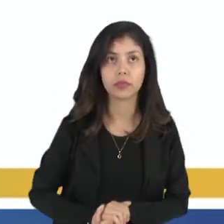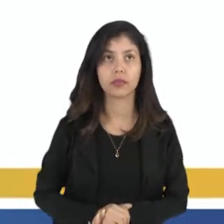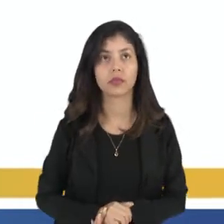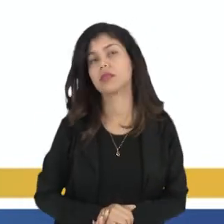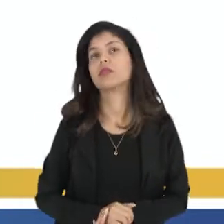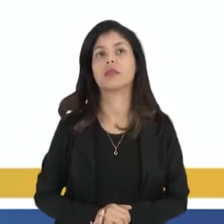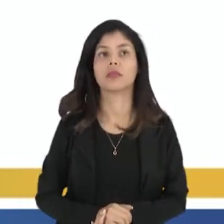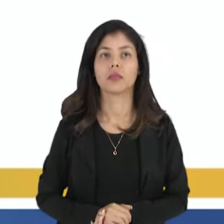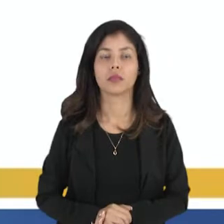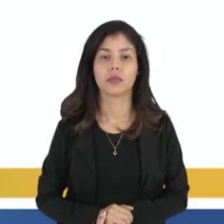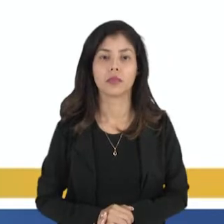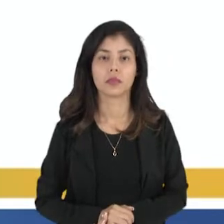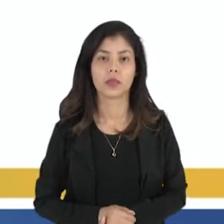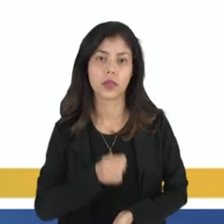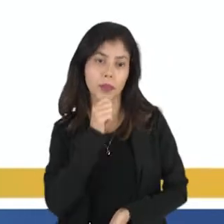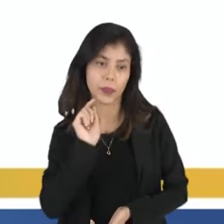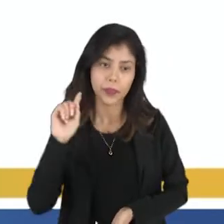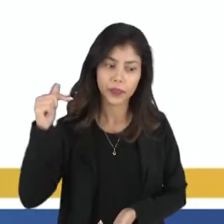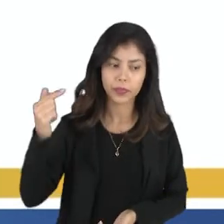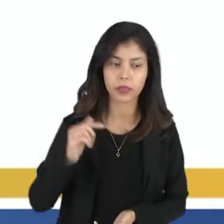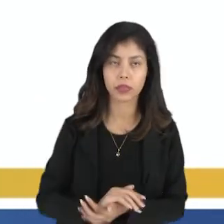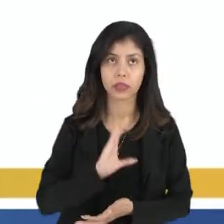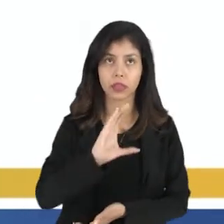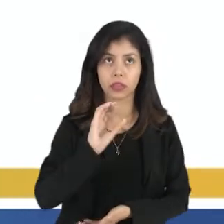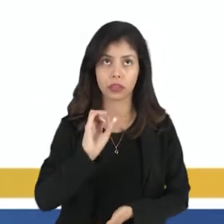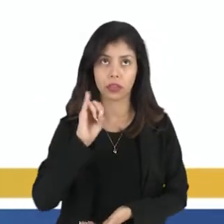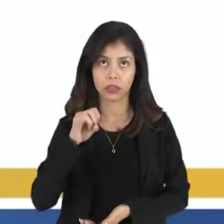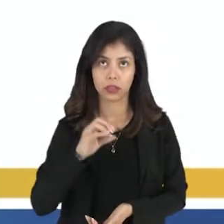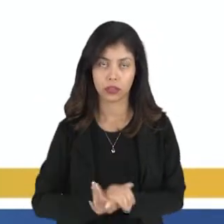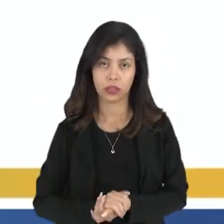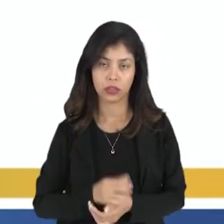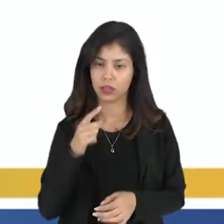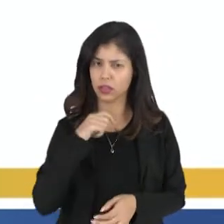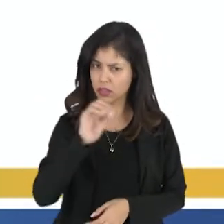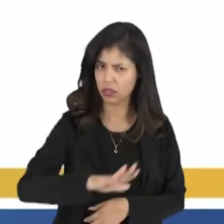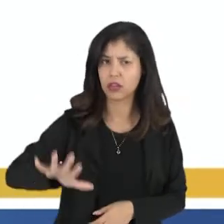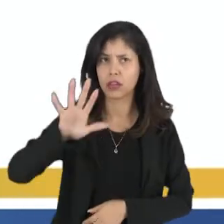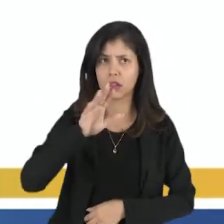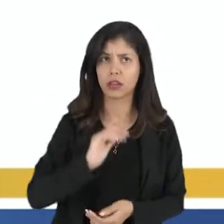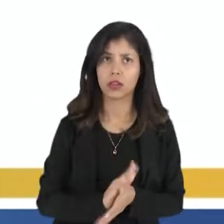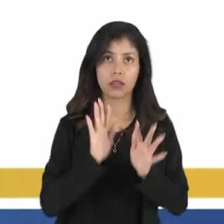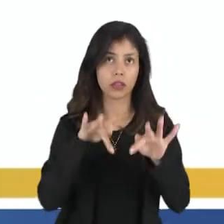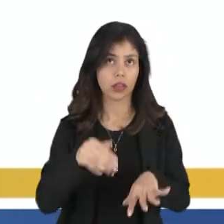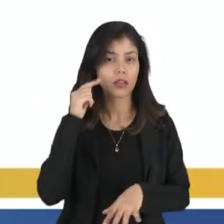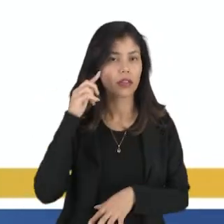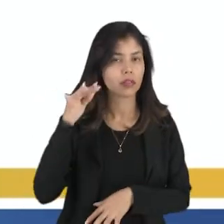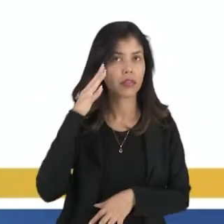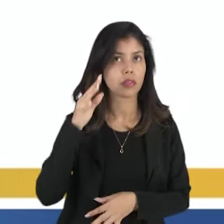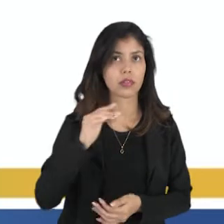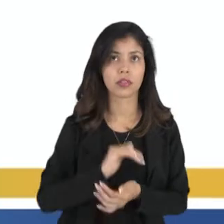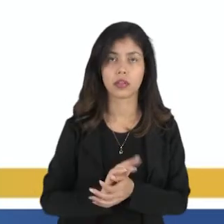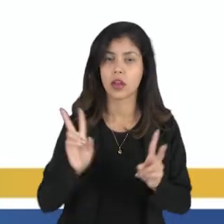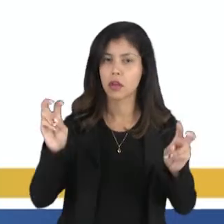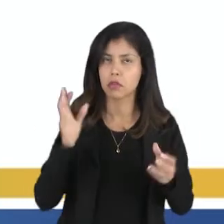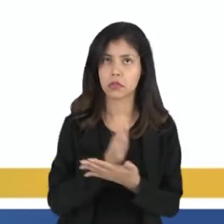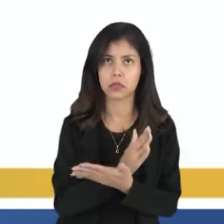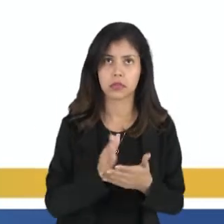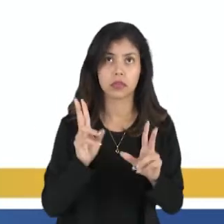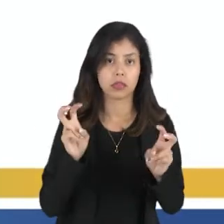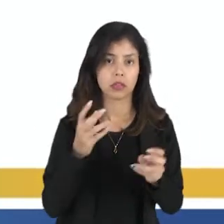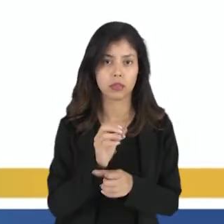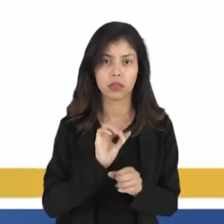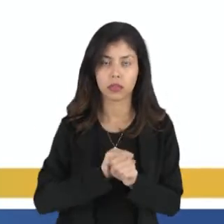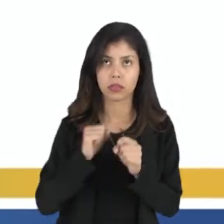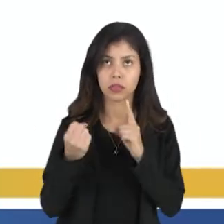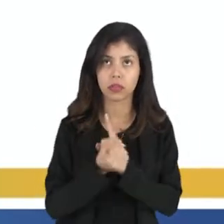falas. Além disso, comic strip geralmente tem finalidade de refletir sobre algum tema